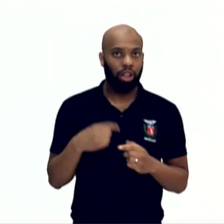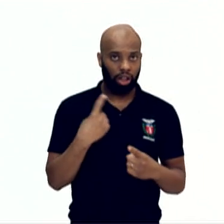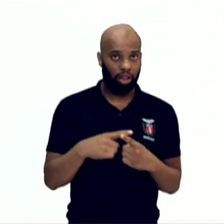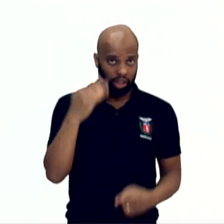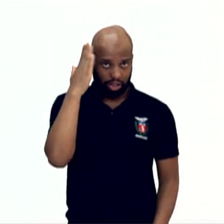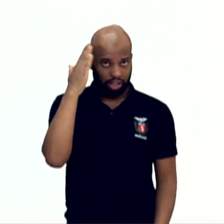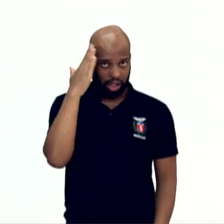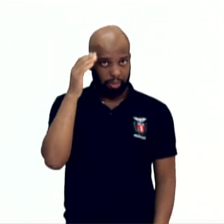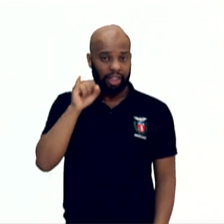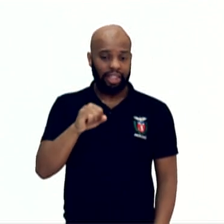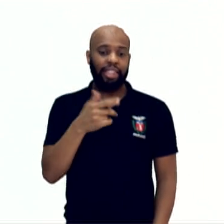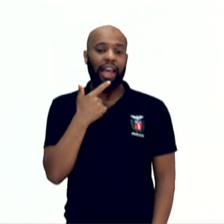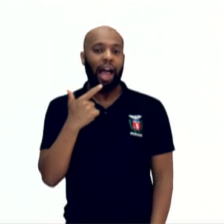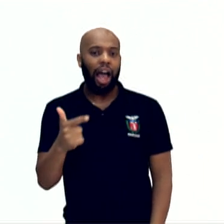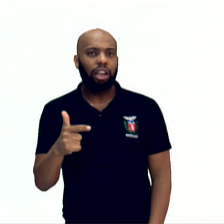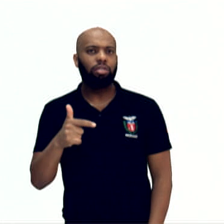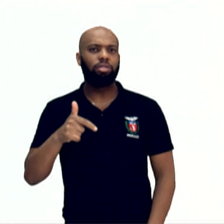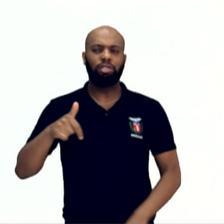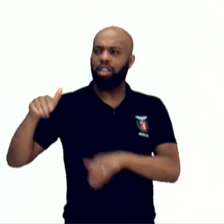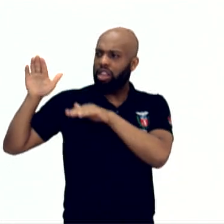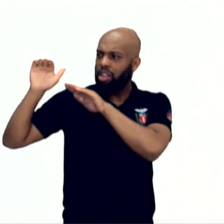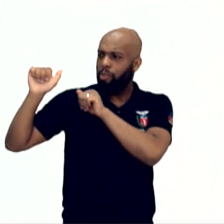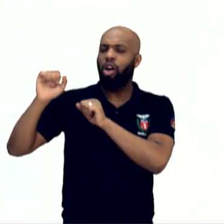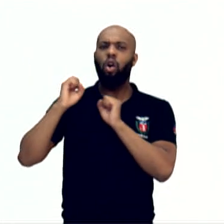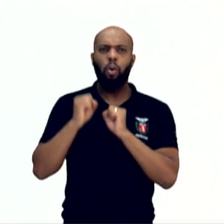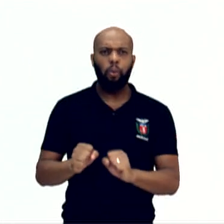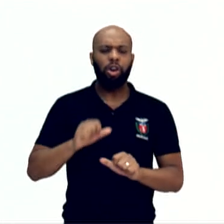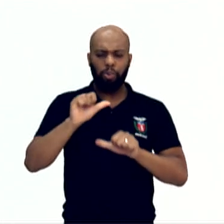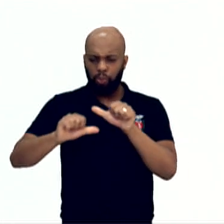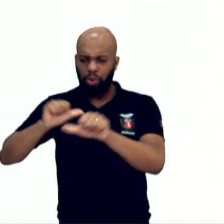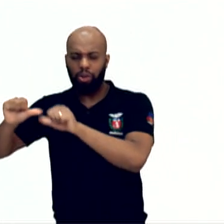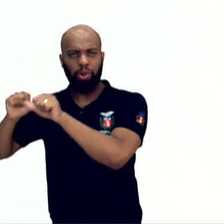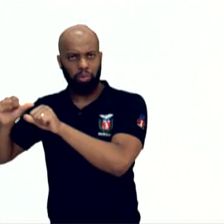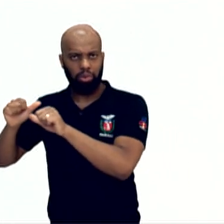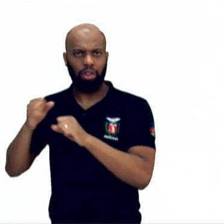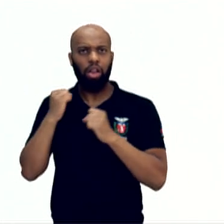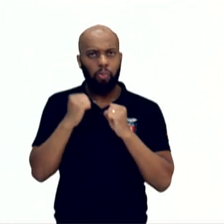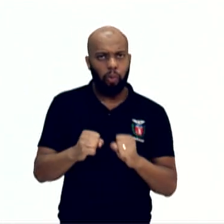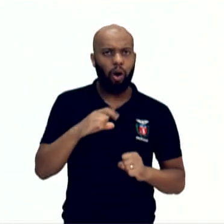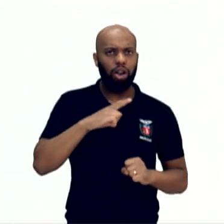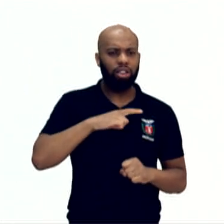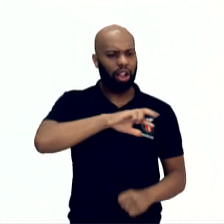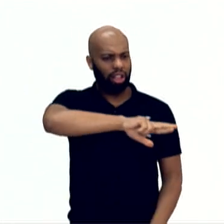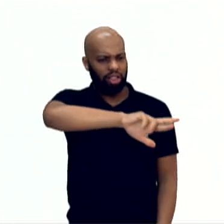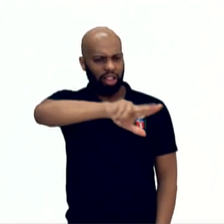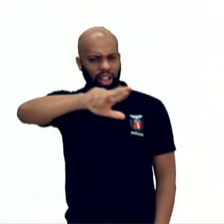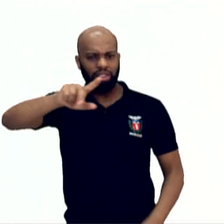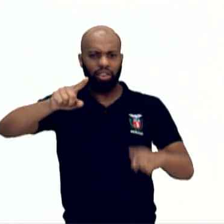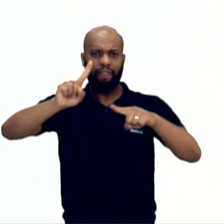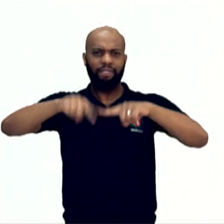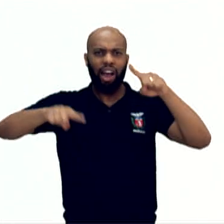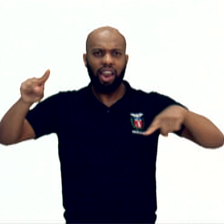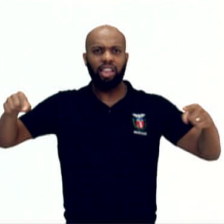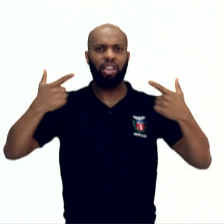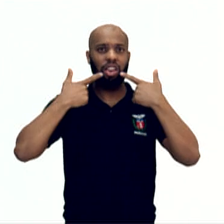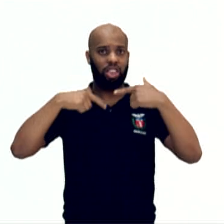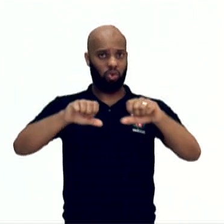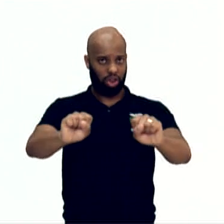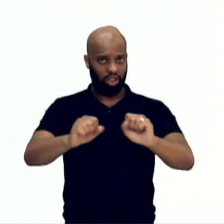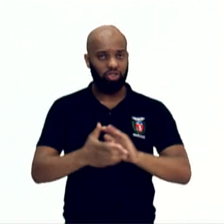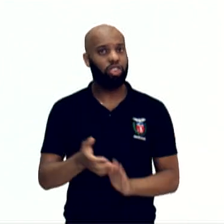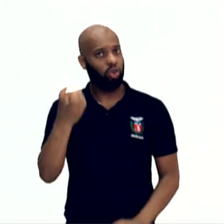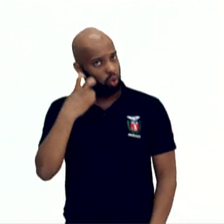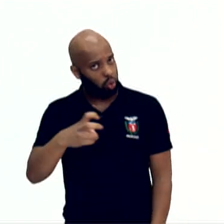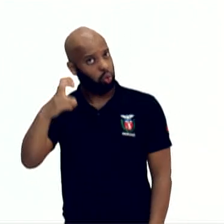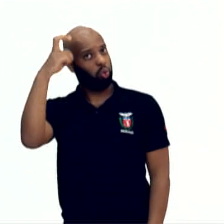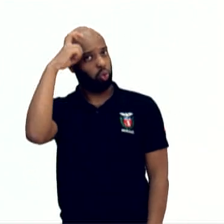quanto a língua espanhola pode sofrer essa variação, o quanto ela pode ter de diversidade linguística,